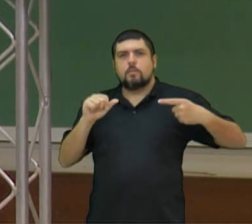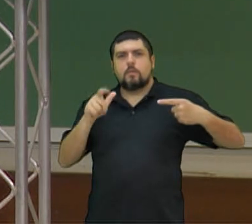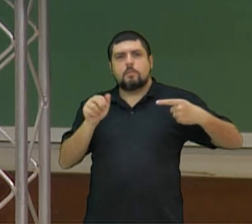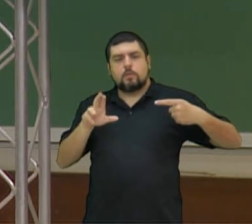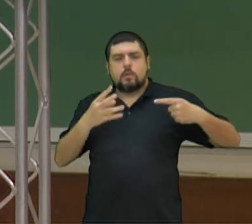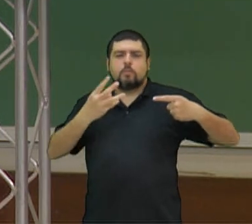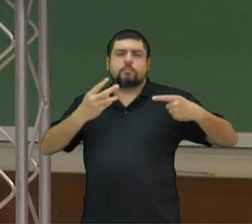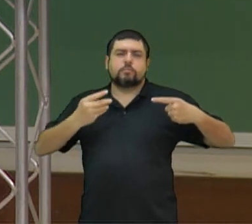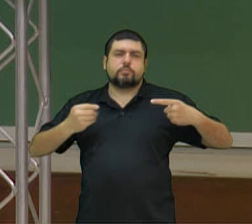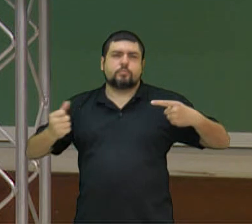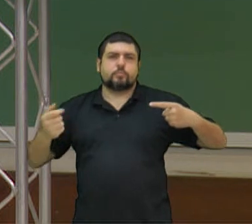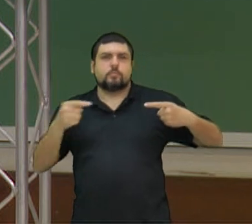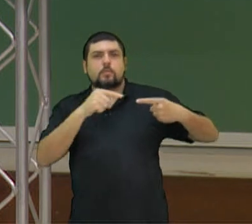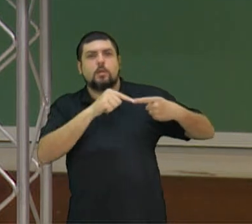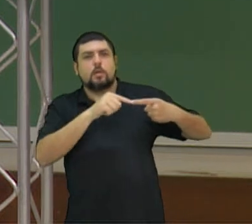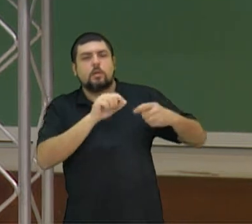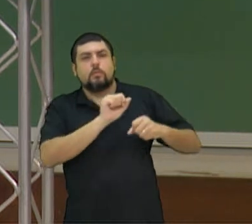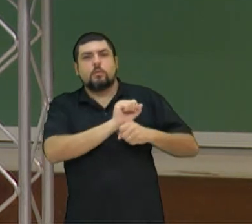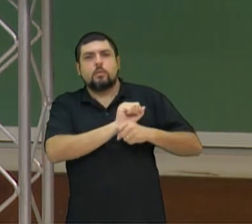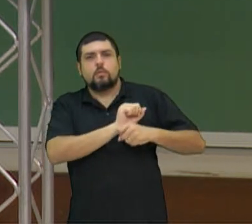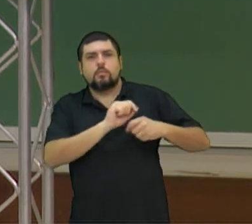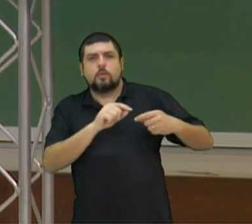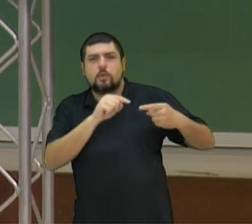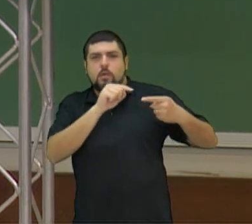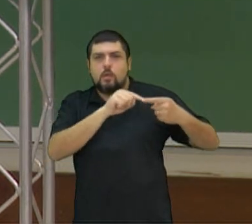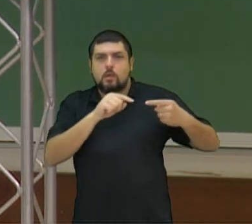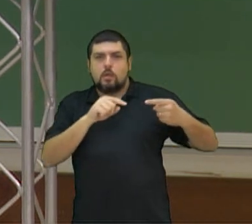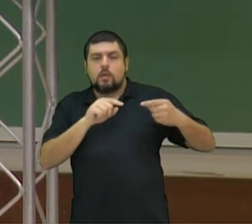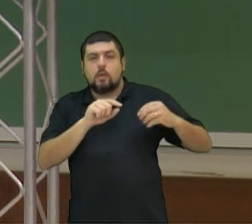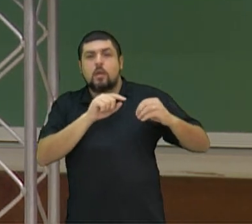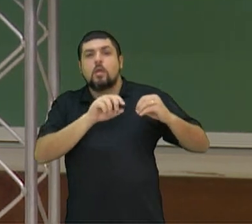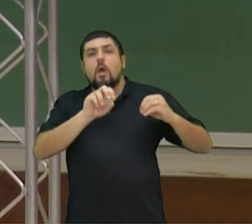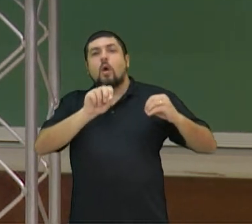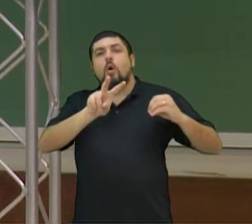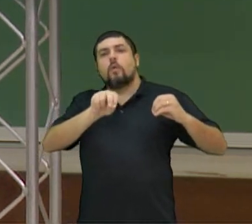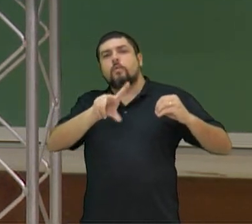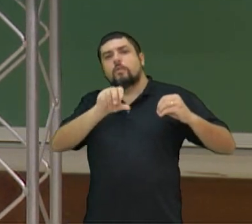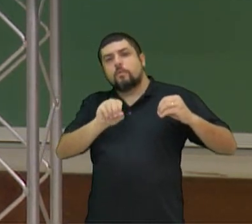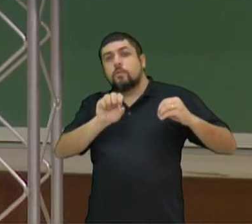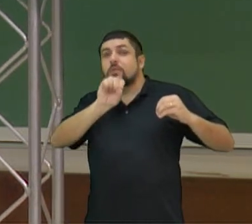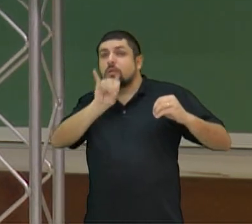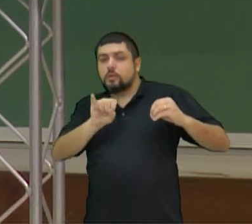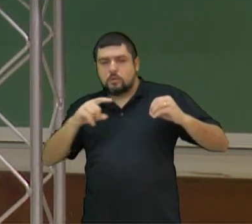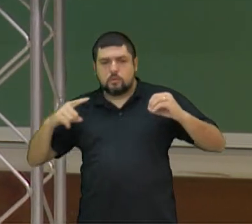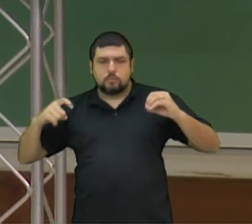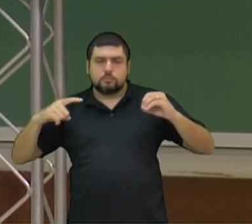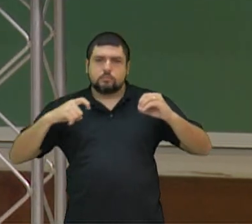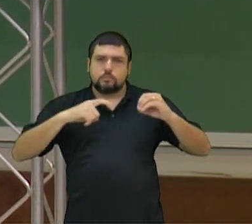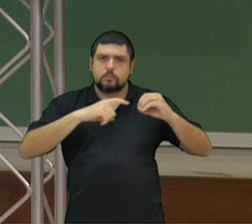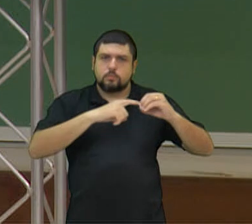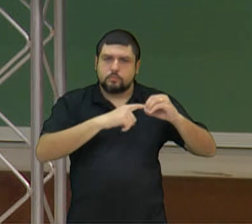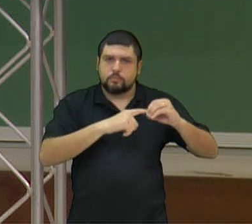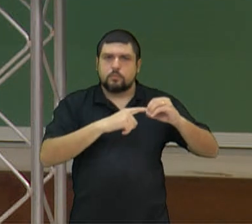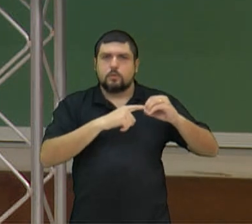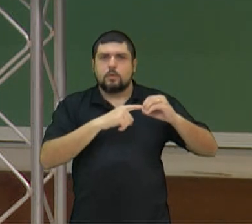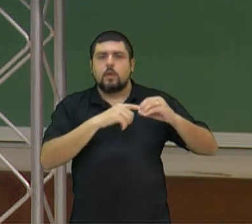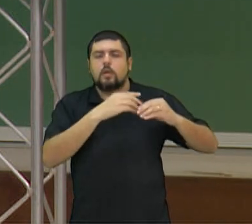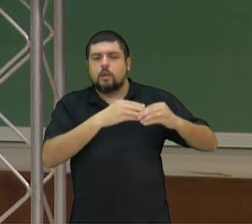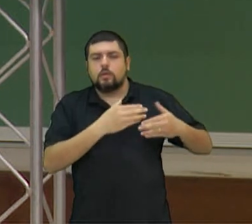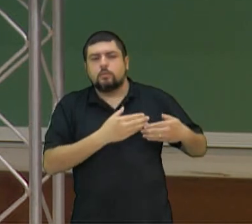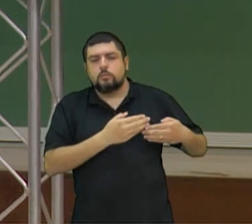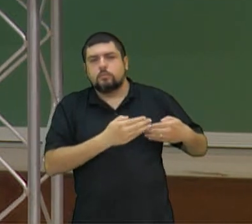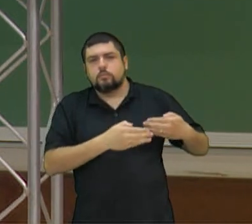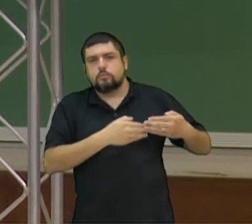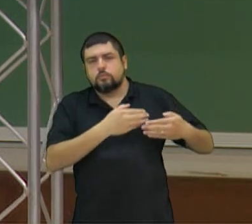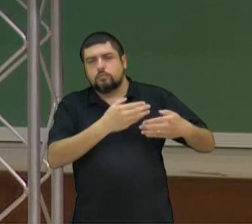degeneram. E um óvulo, propriamente dito, só será assim chamado se houver a fecundação pelo espermatozoide e com isso completará